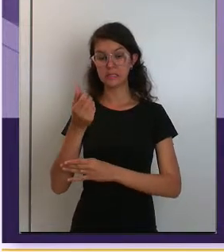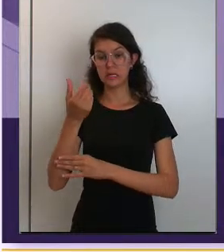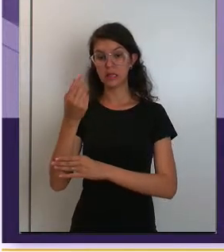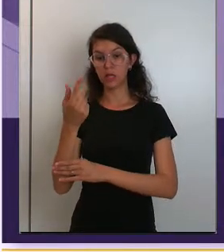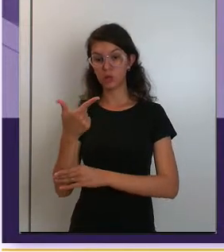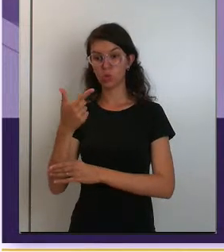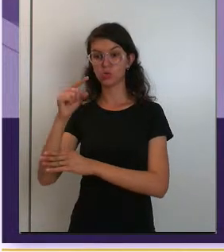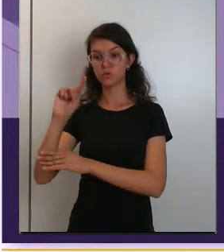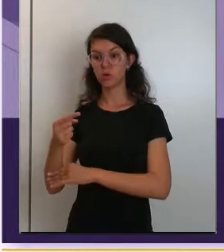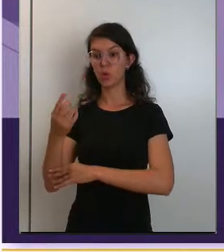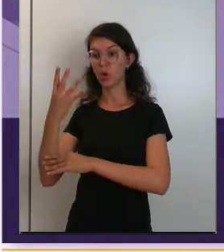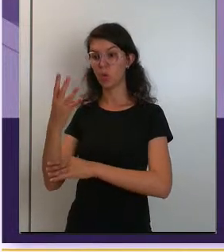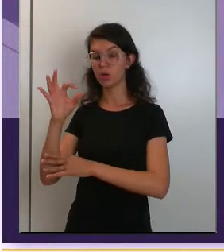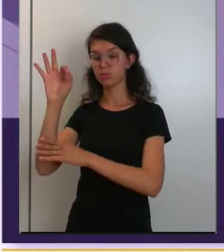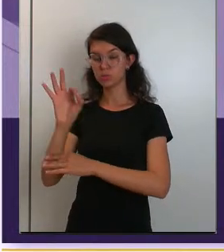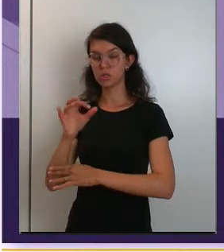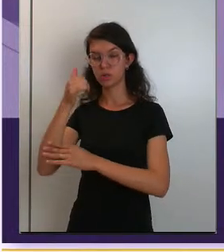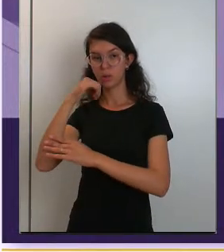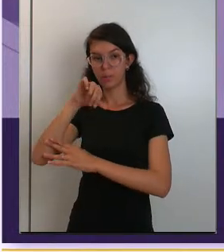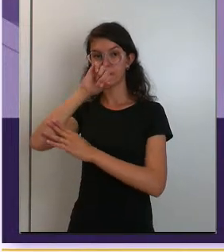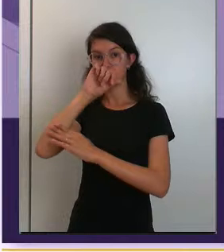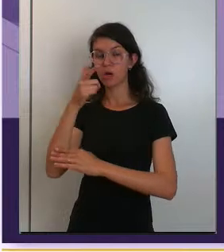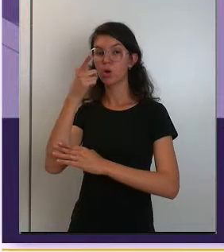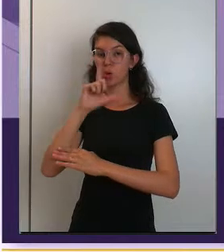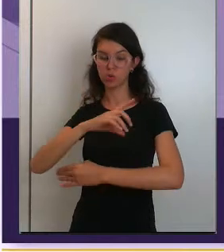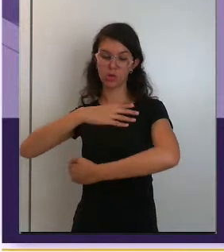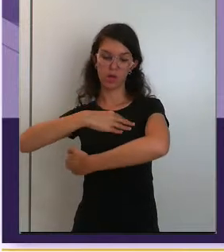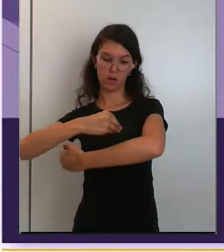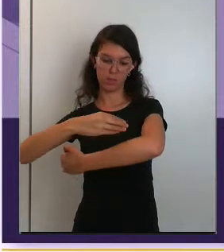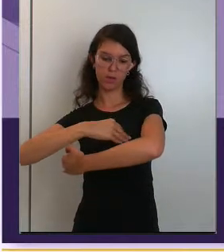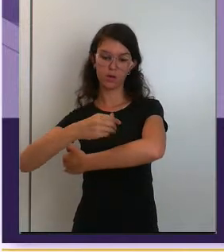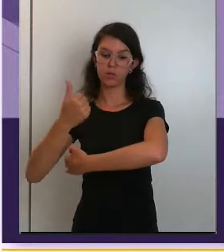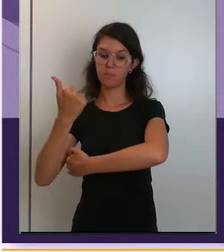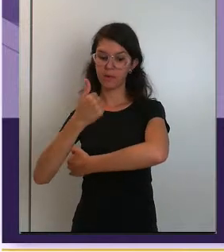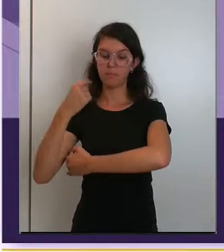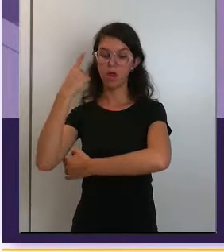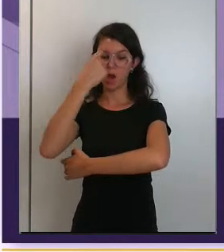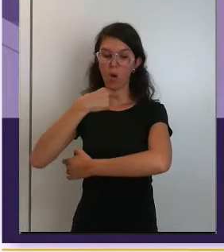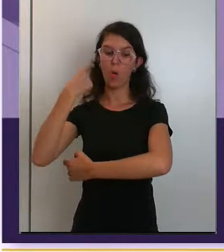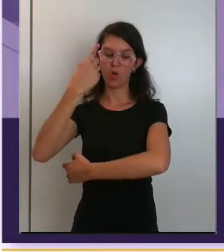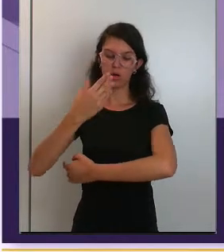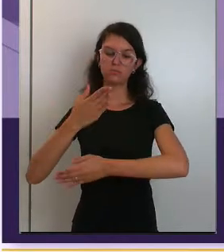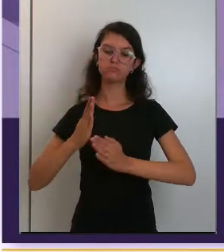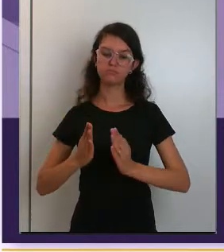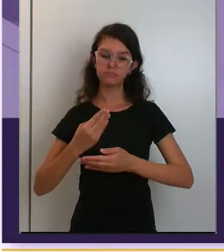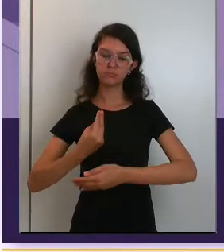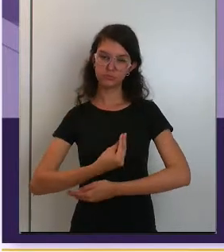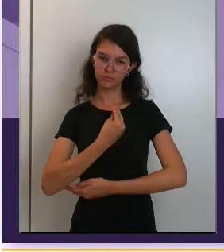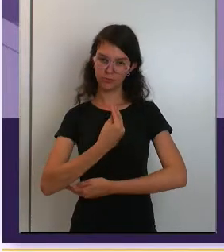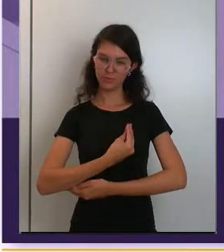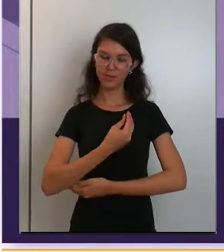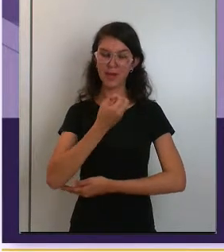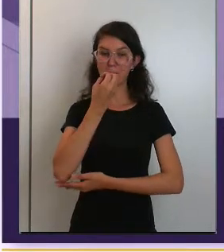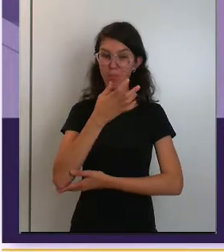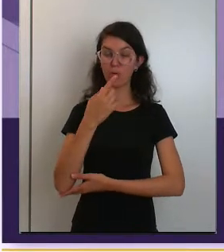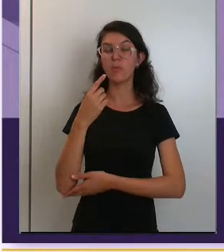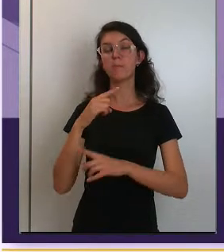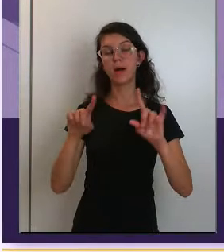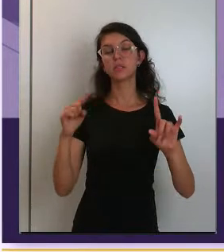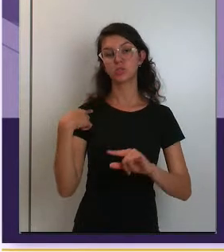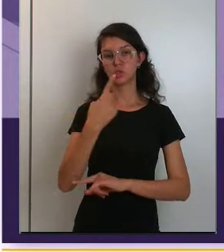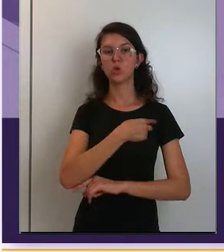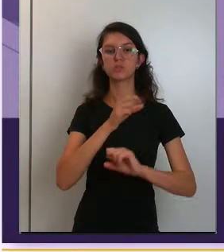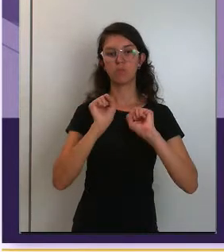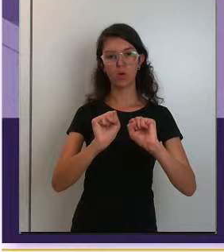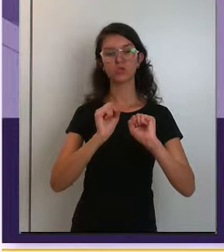62,4% das mães conseguem amamentar seus filhos ainda na primeira hora de vida, o que é muito bom. A gente pode melhorar ainda mais essa